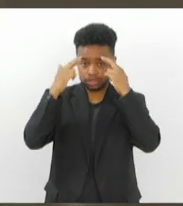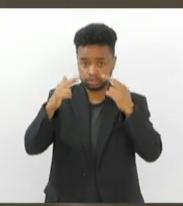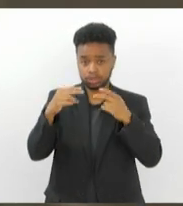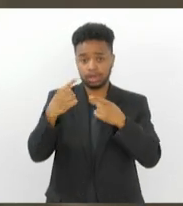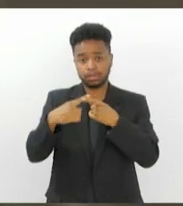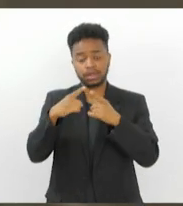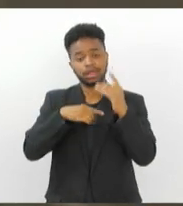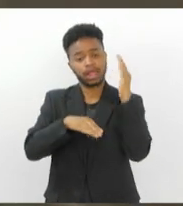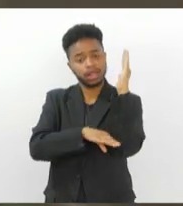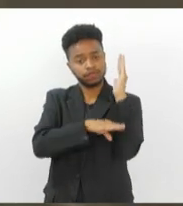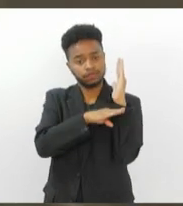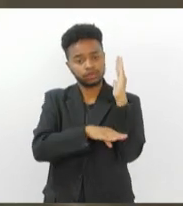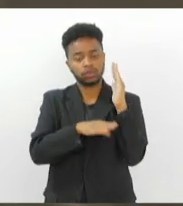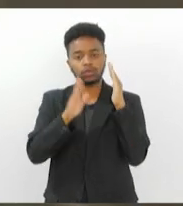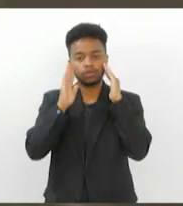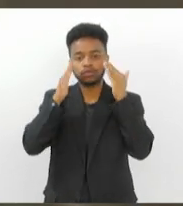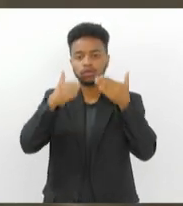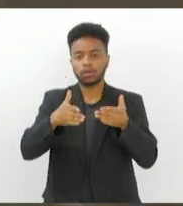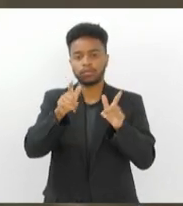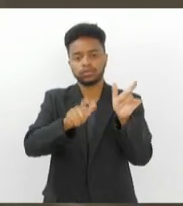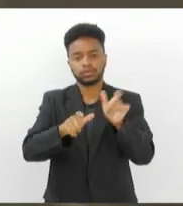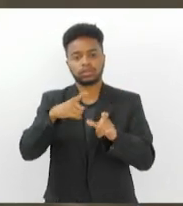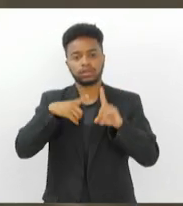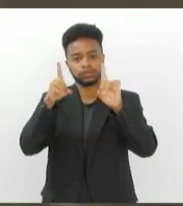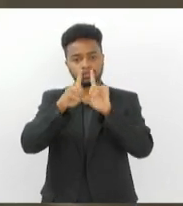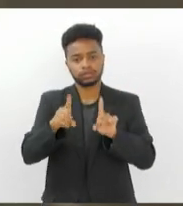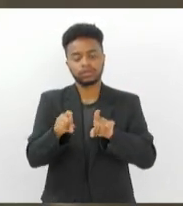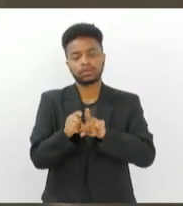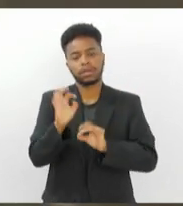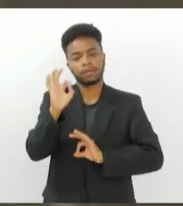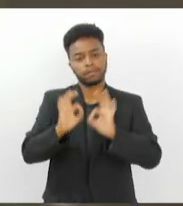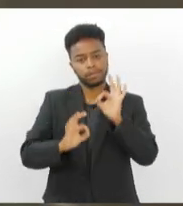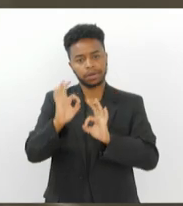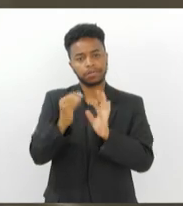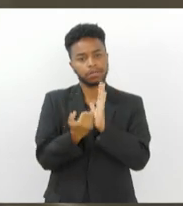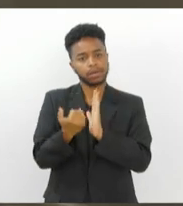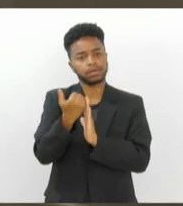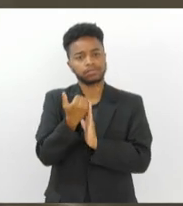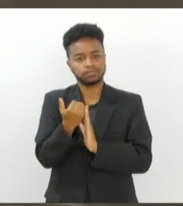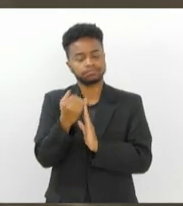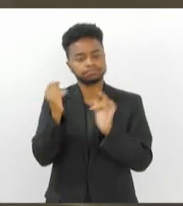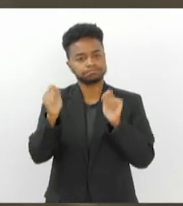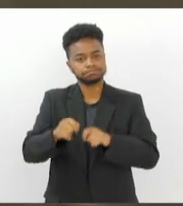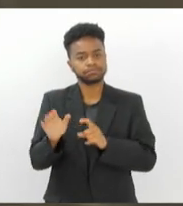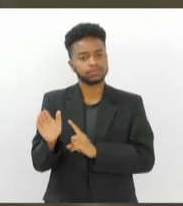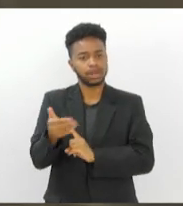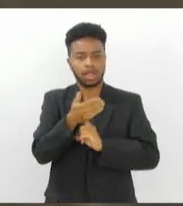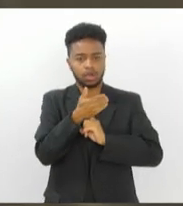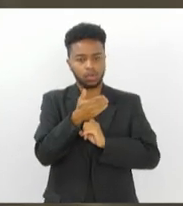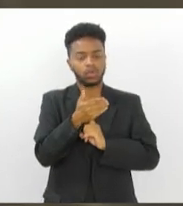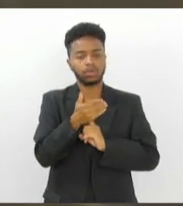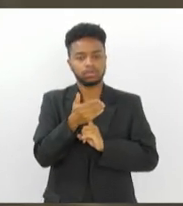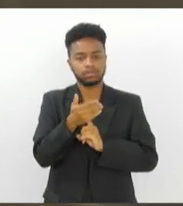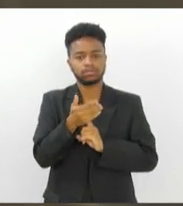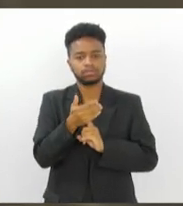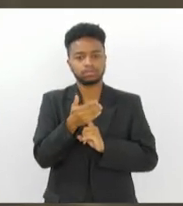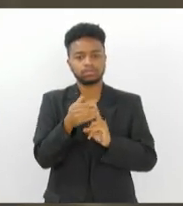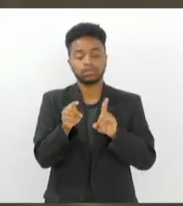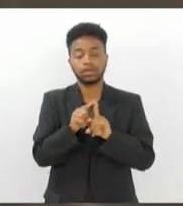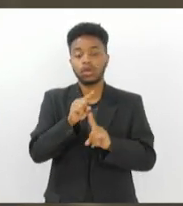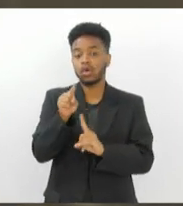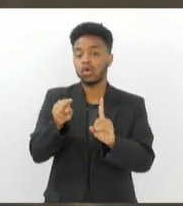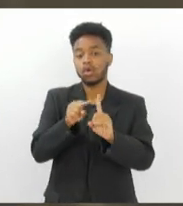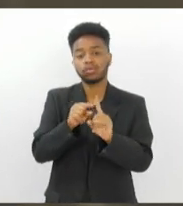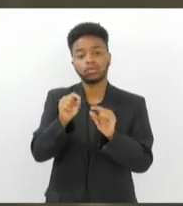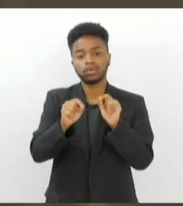elevador lá para pessoas com deficiência Toda Toda preparada para para poder acolher fazer esse acolhimento e o intuito é essa